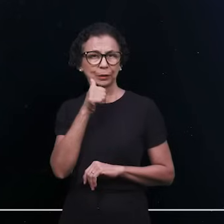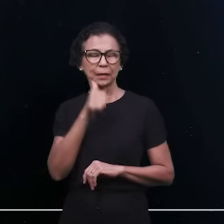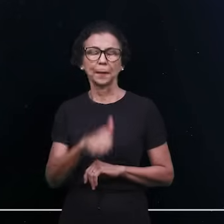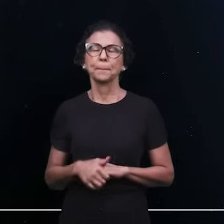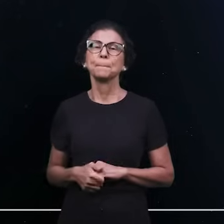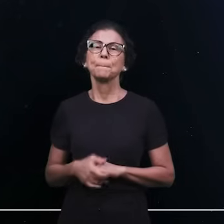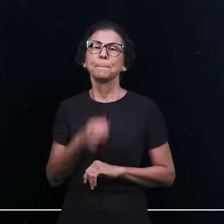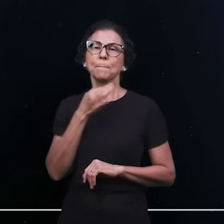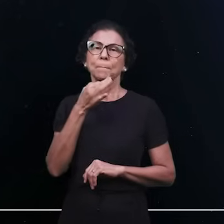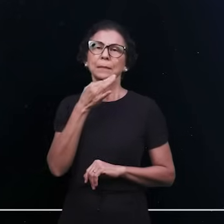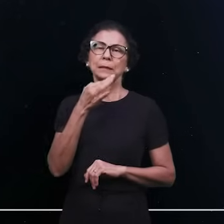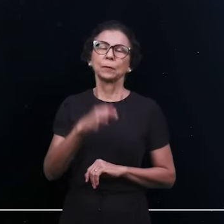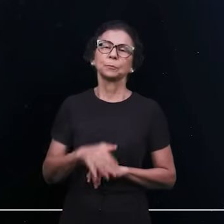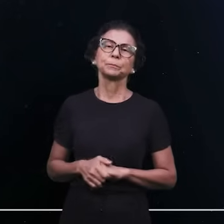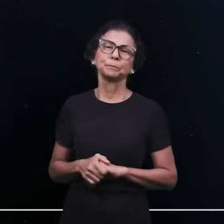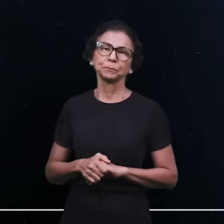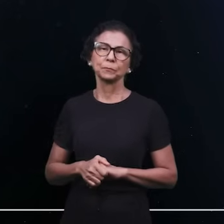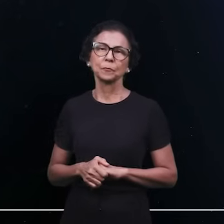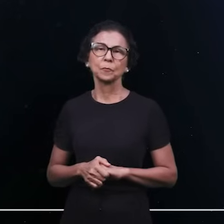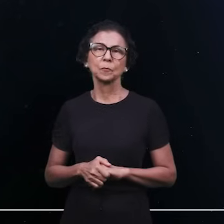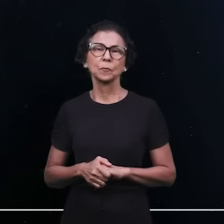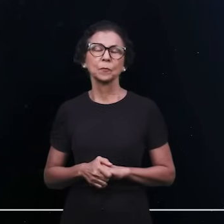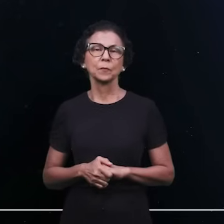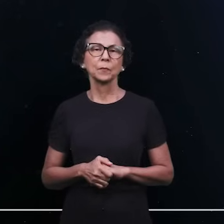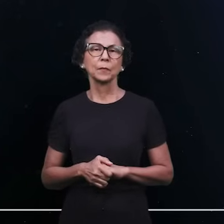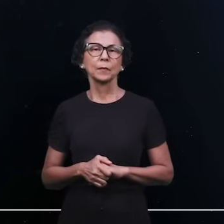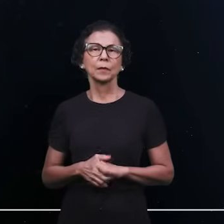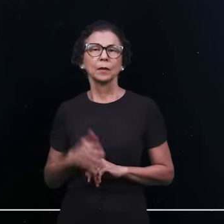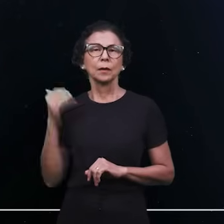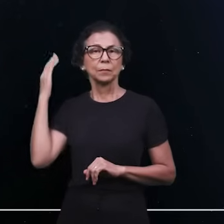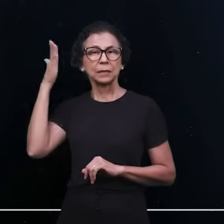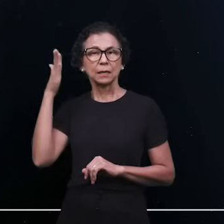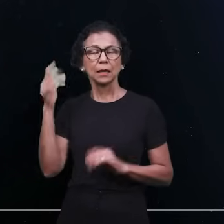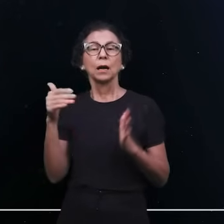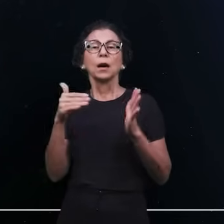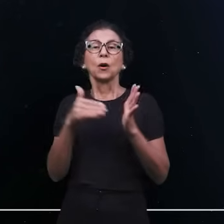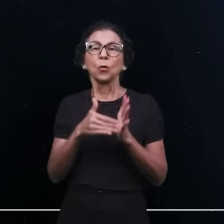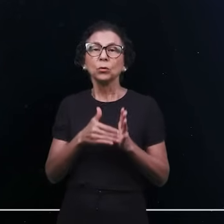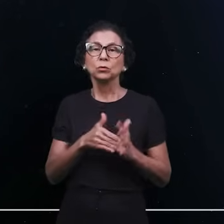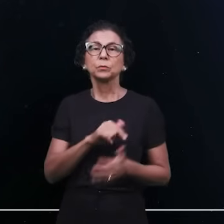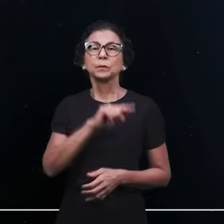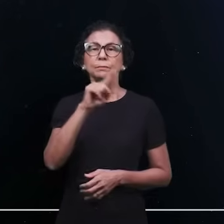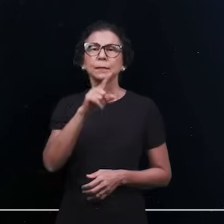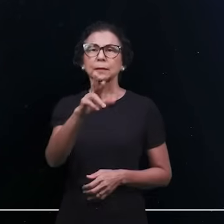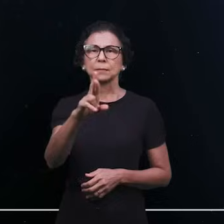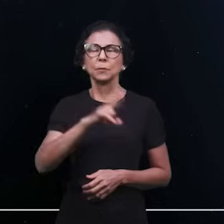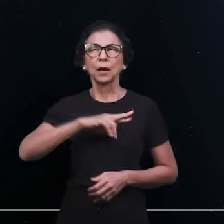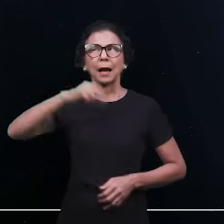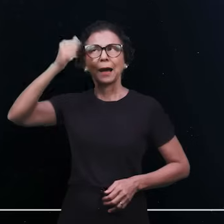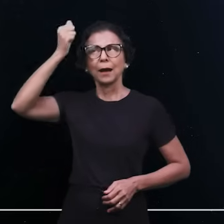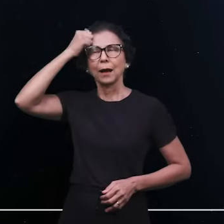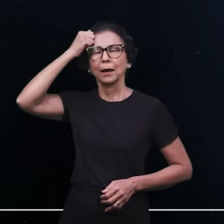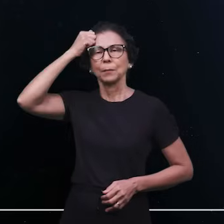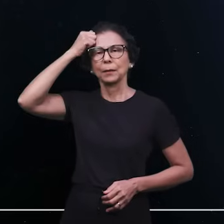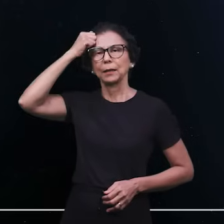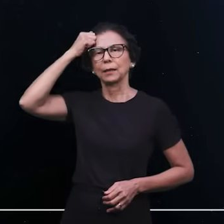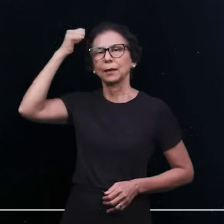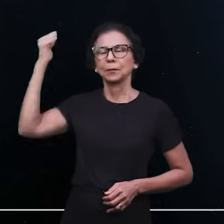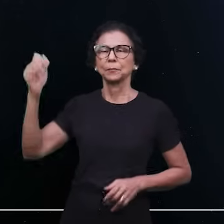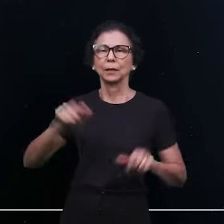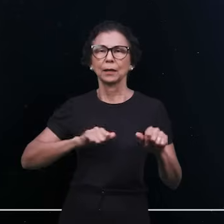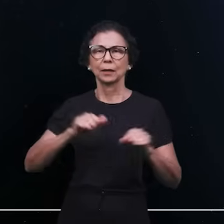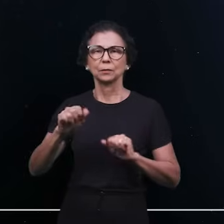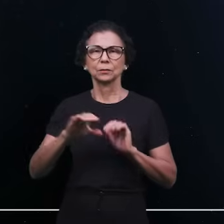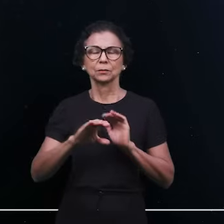aquilo que tratamos no programa de hoje, diz assim: a última mensagem será de arrependimento, é o que está em Atos capítulo 2, verso